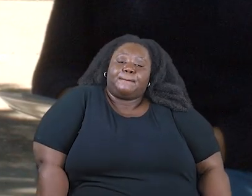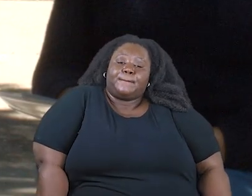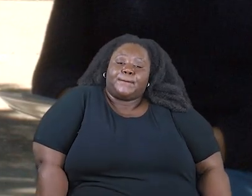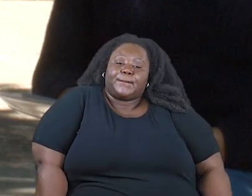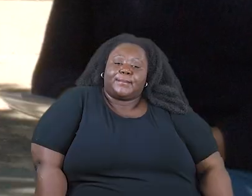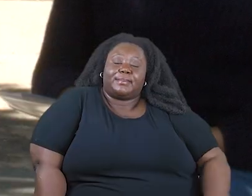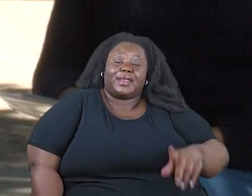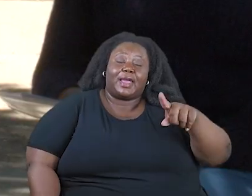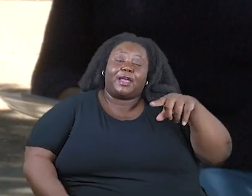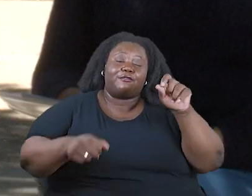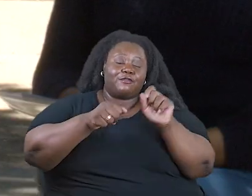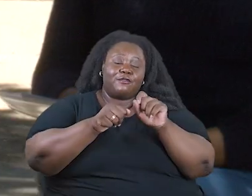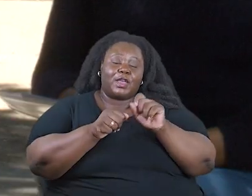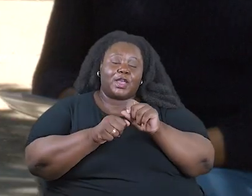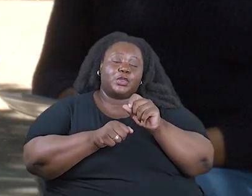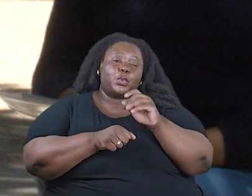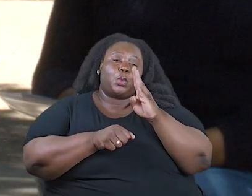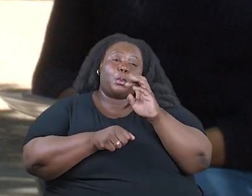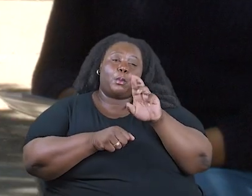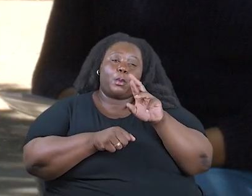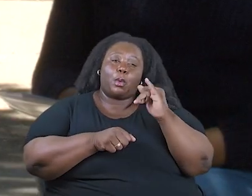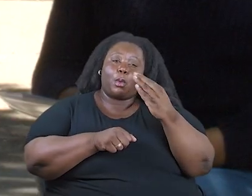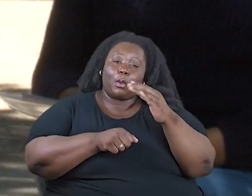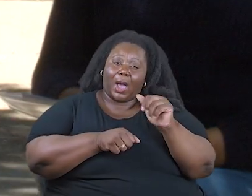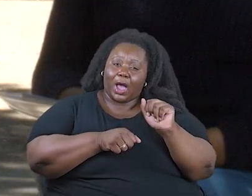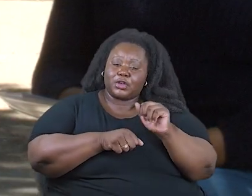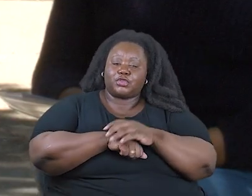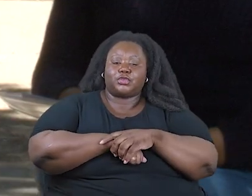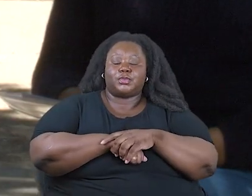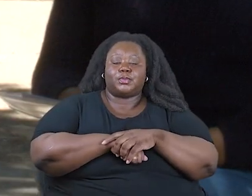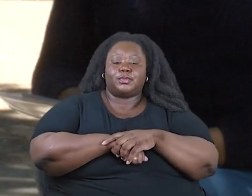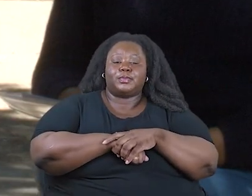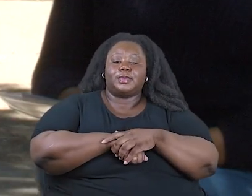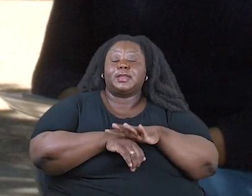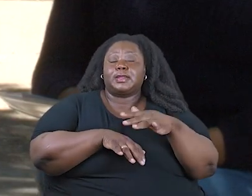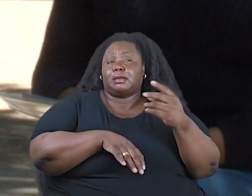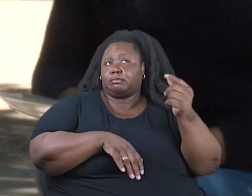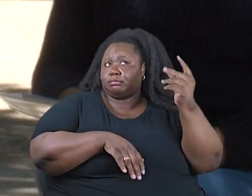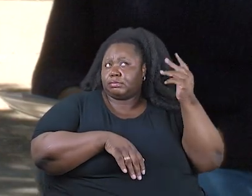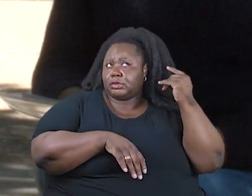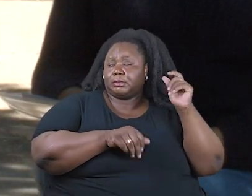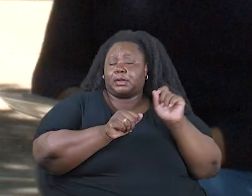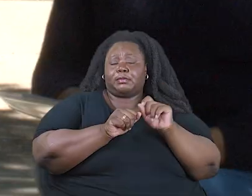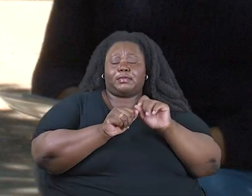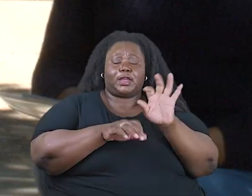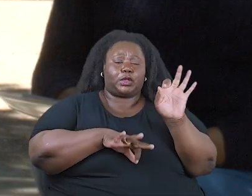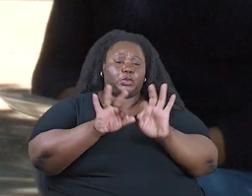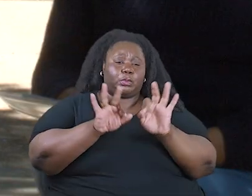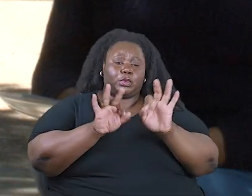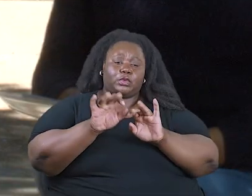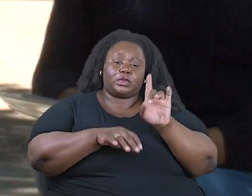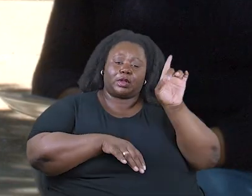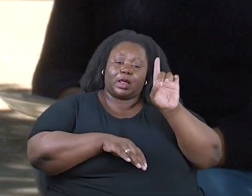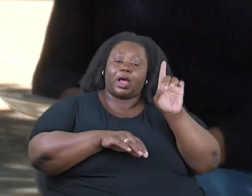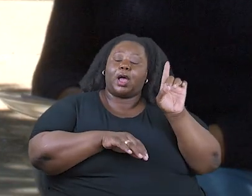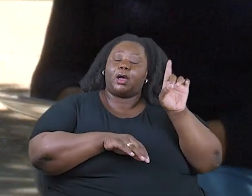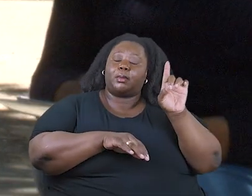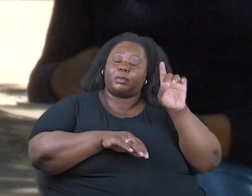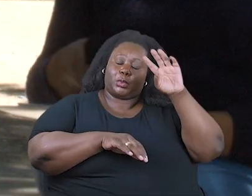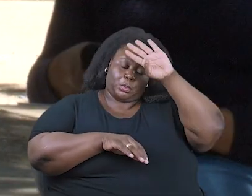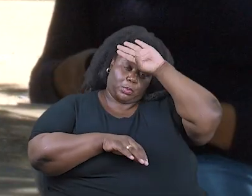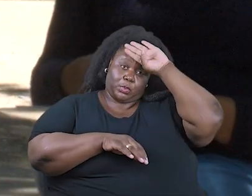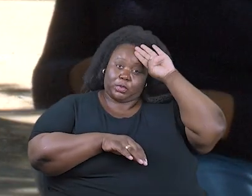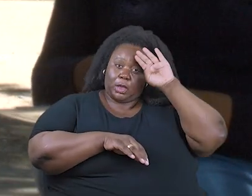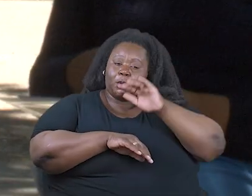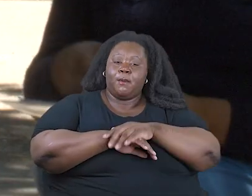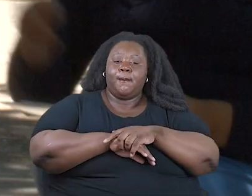borracha vulcanizada, né? E na época que a gente fez o projeto lá pro Museu da Pampulha,